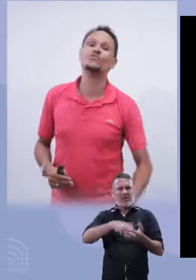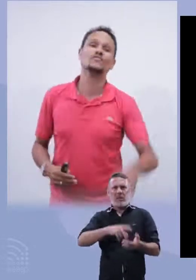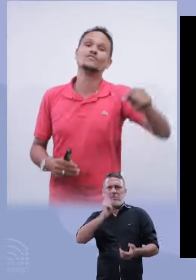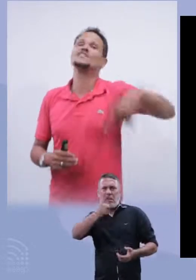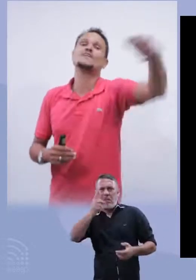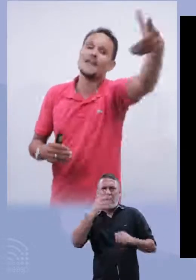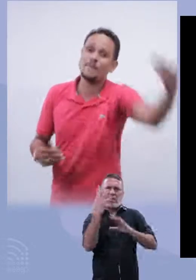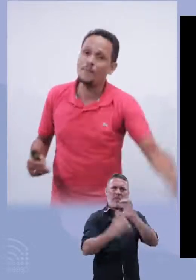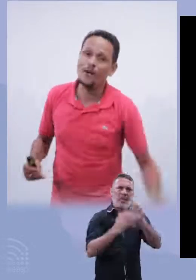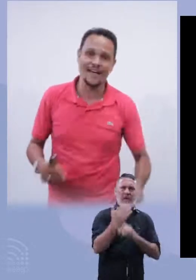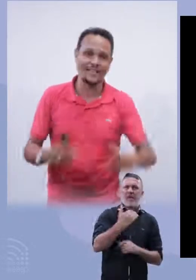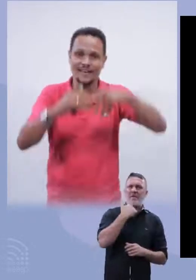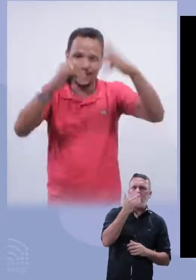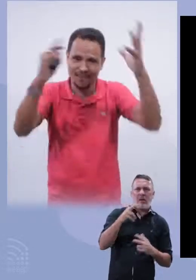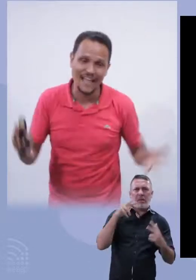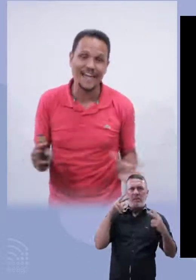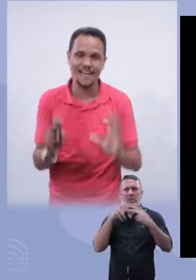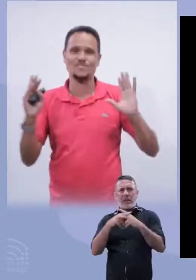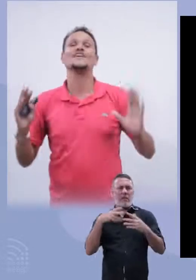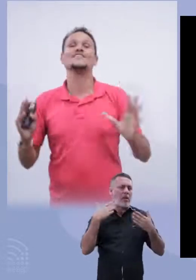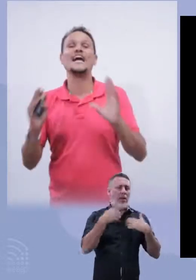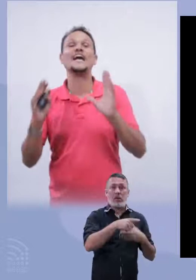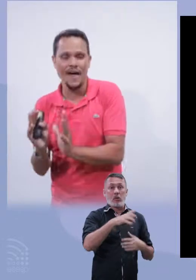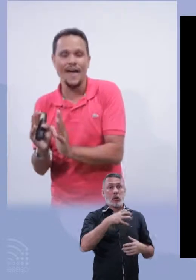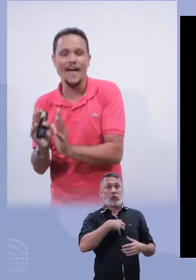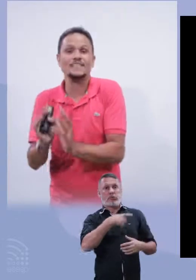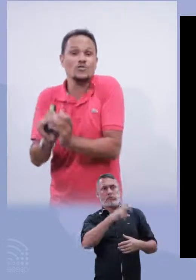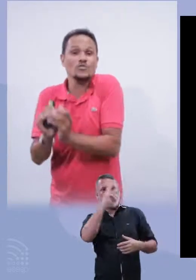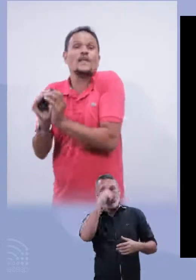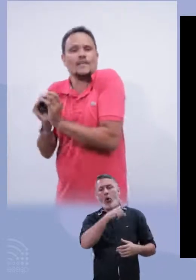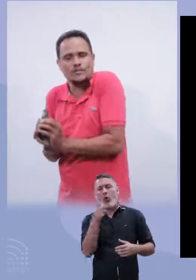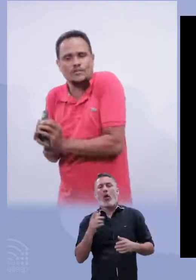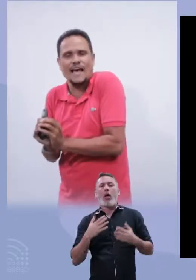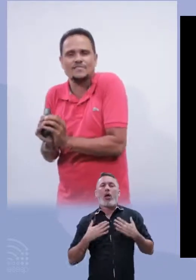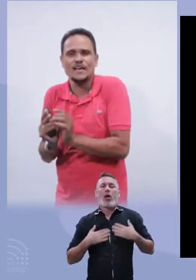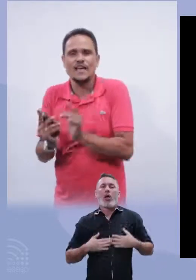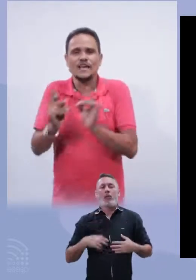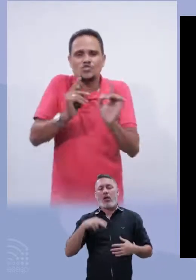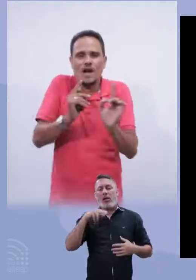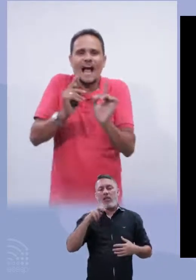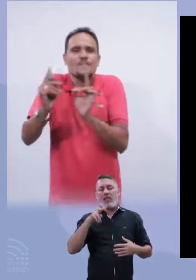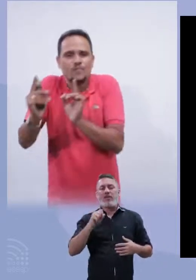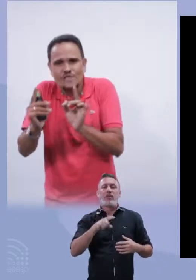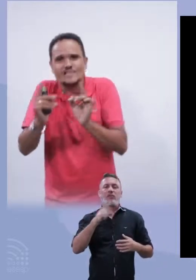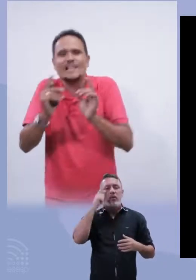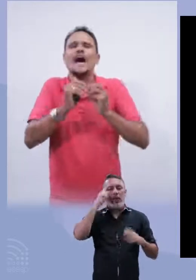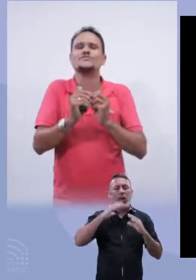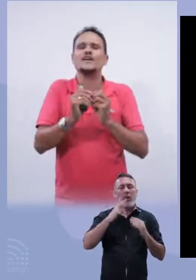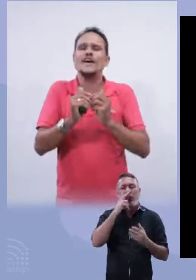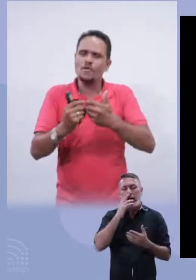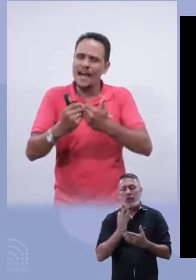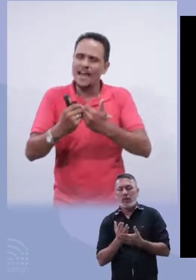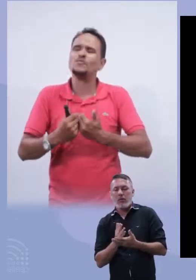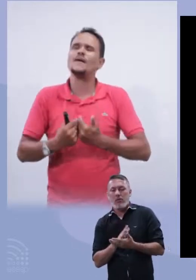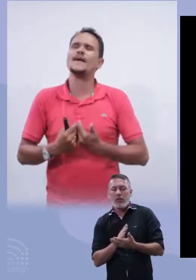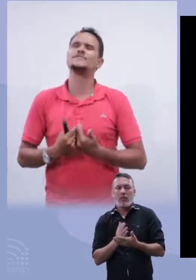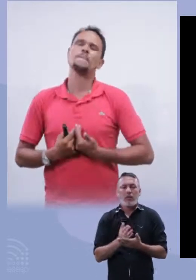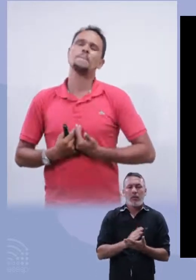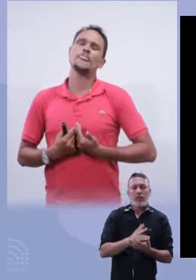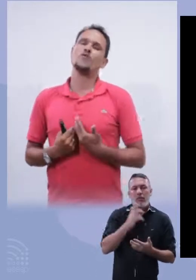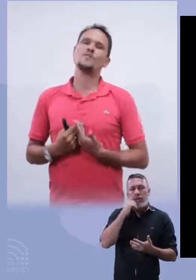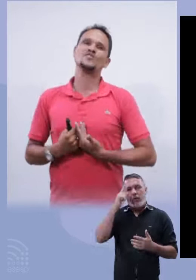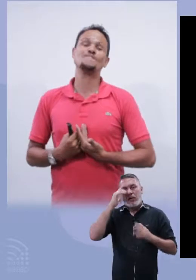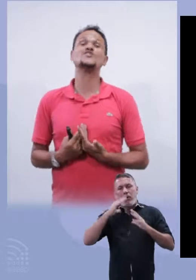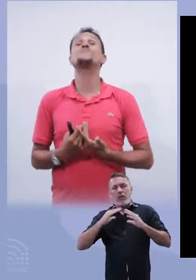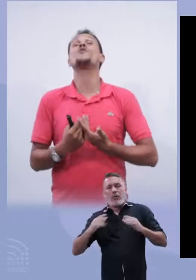todo mundo, e chamaria pra porrada, e daria um auê. Então escolheram Tancredo Neves, que jogava para os dois lados, era um cara muito